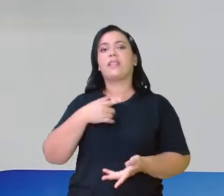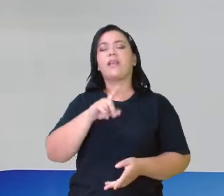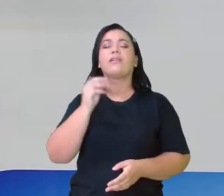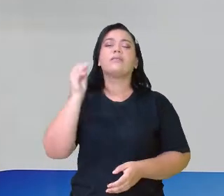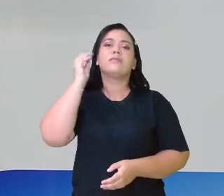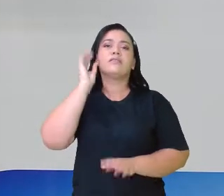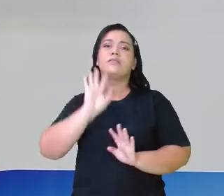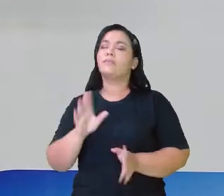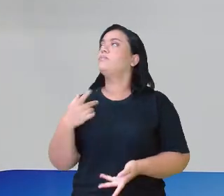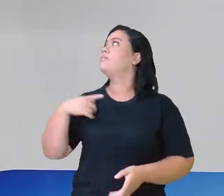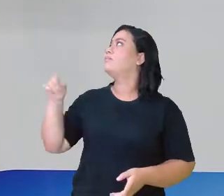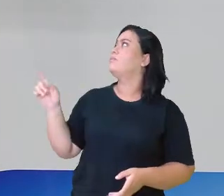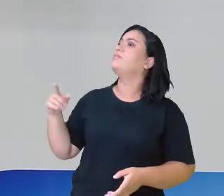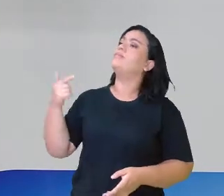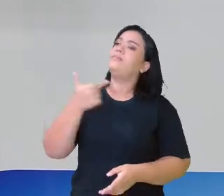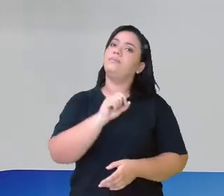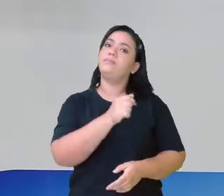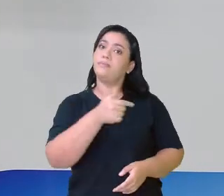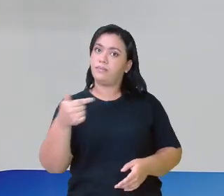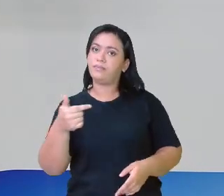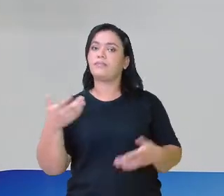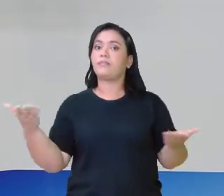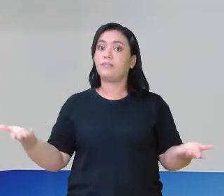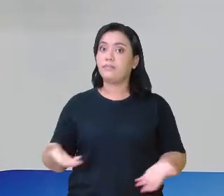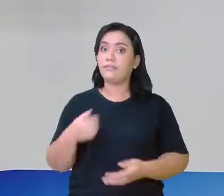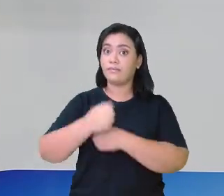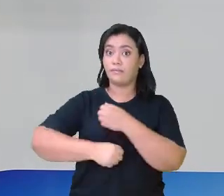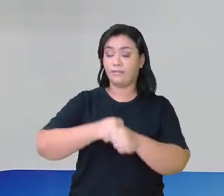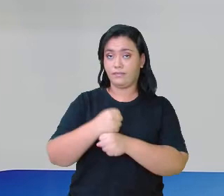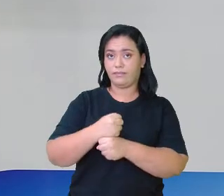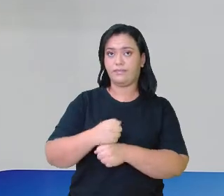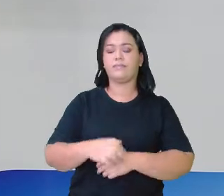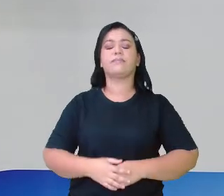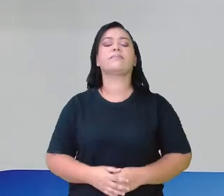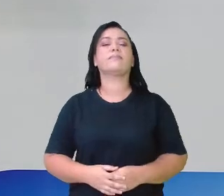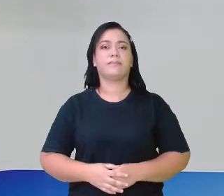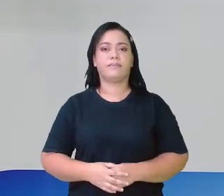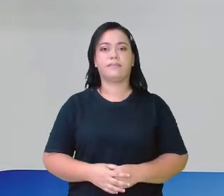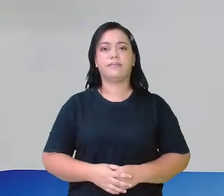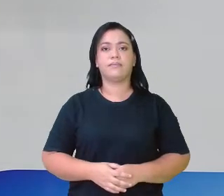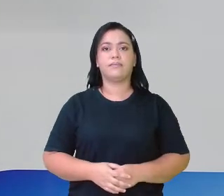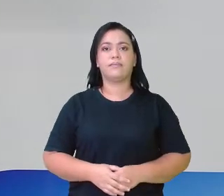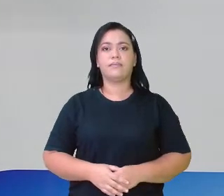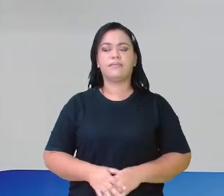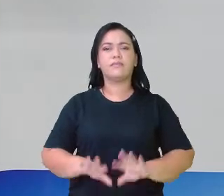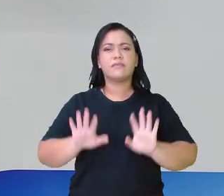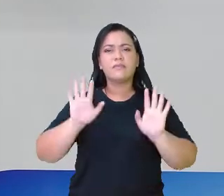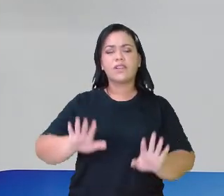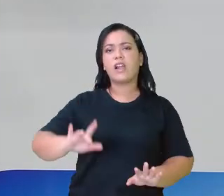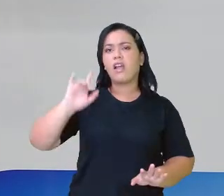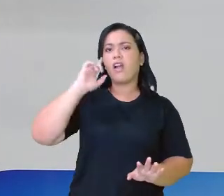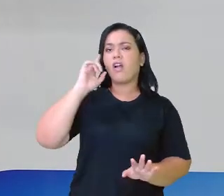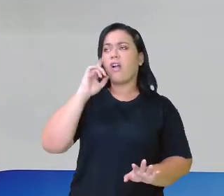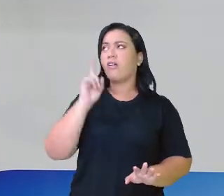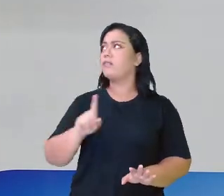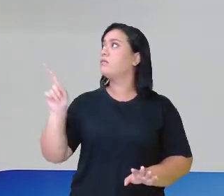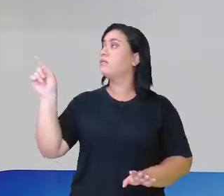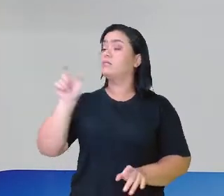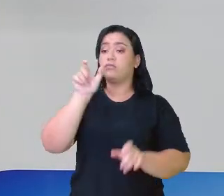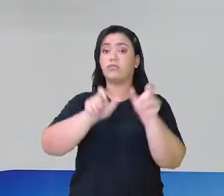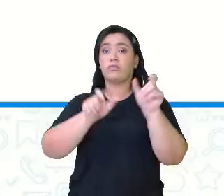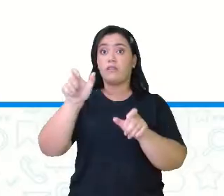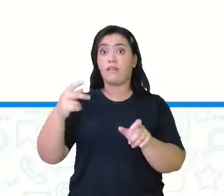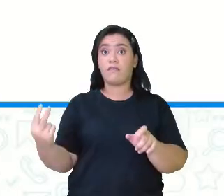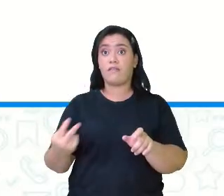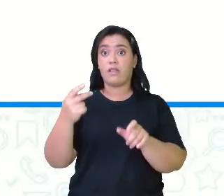ó, 2022, já que é o ano que nós estamos aqui trabalhando. E olha só o quadro valor de lugar, esse que